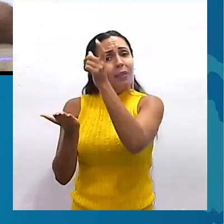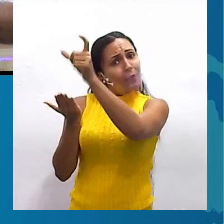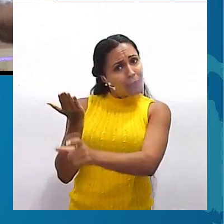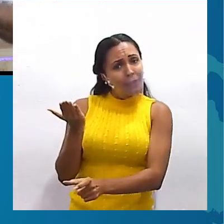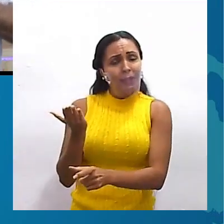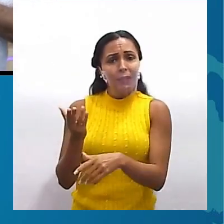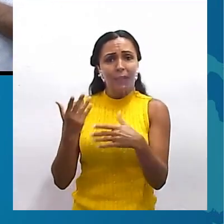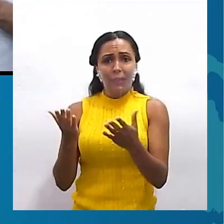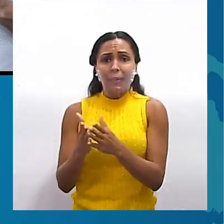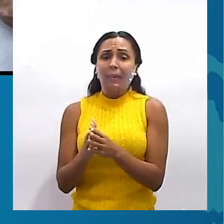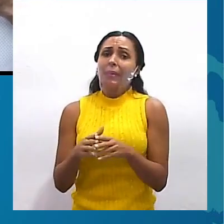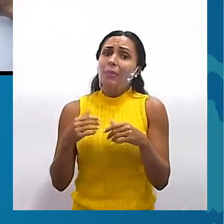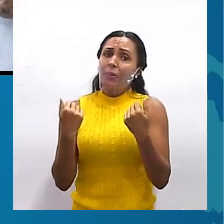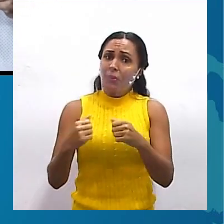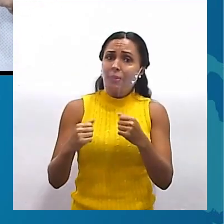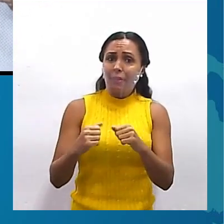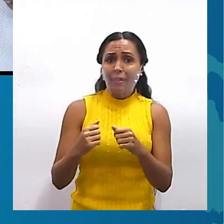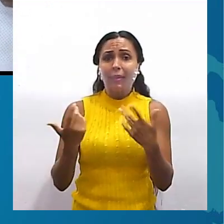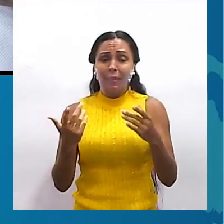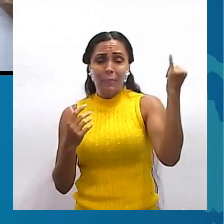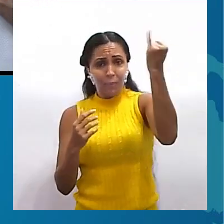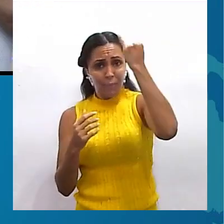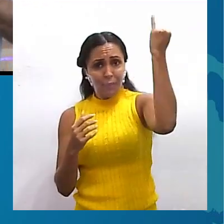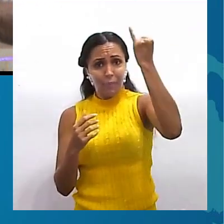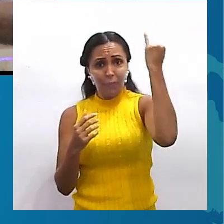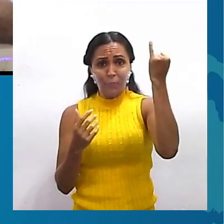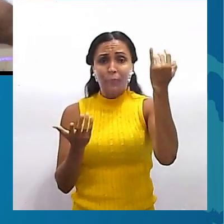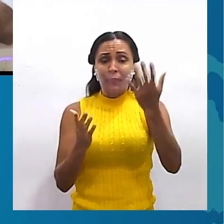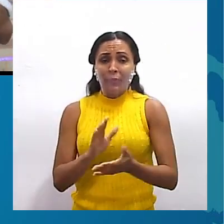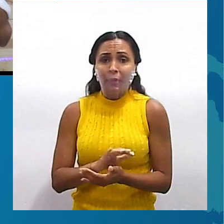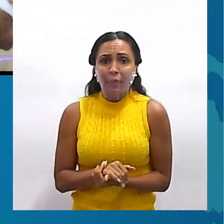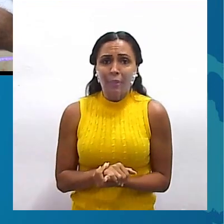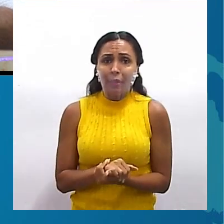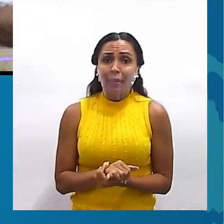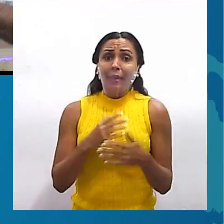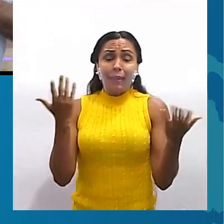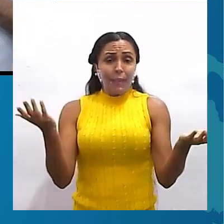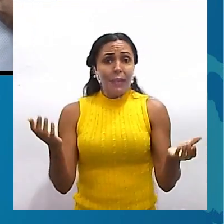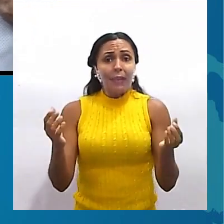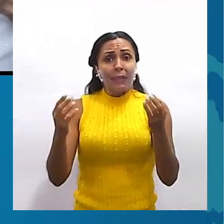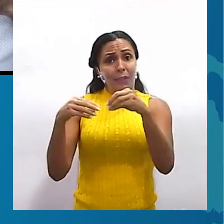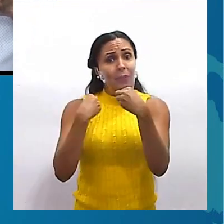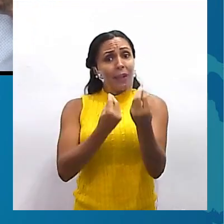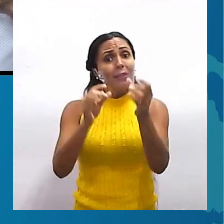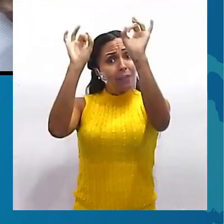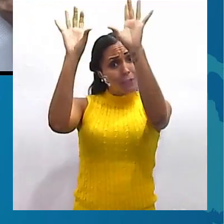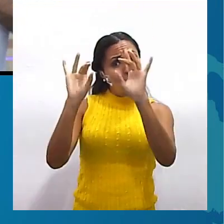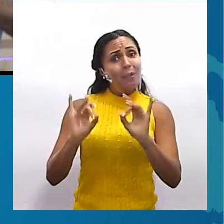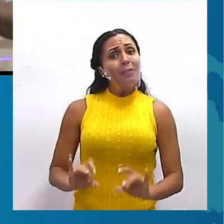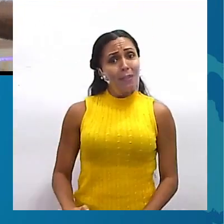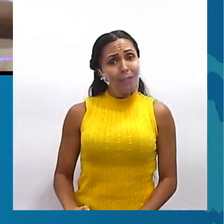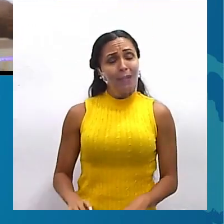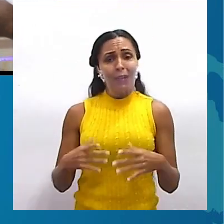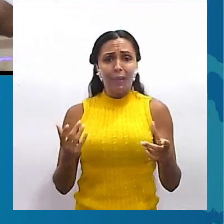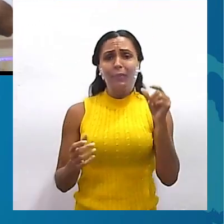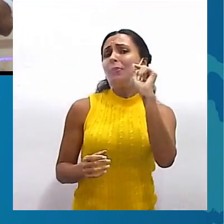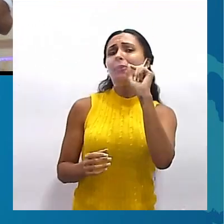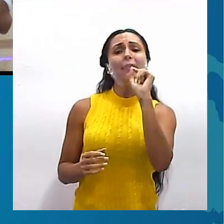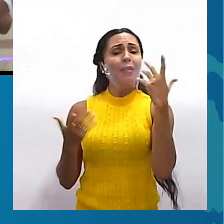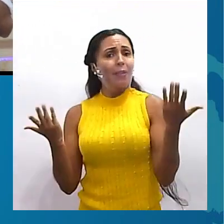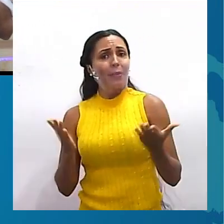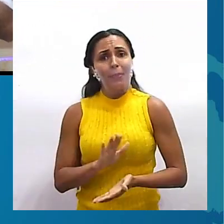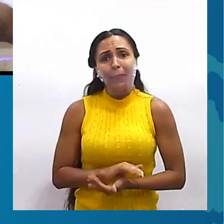consiga efetuar o nosso papel. Então, entregas especiais. O que é que a gente poderia falar em entregas